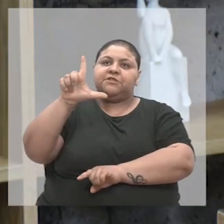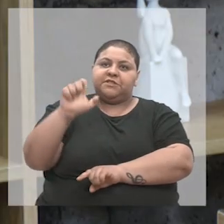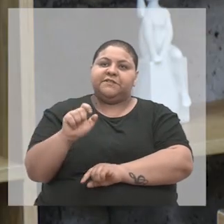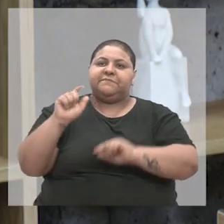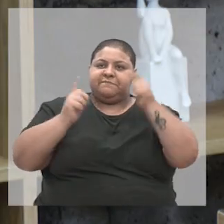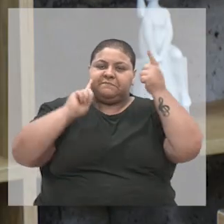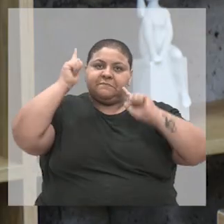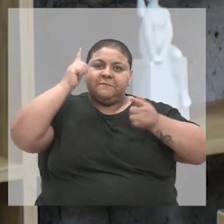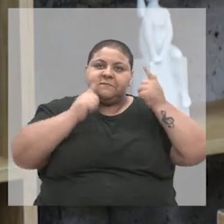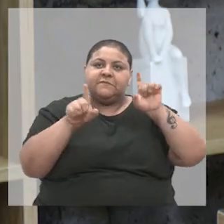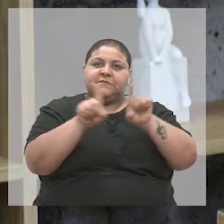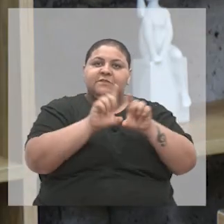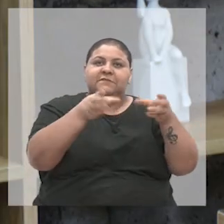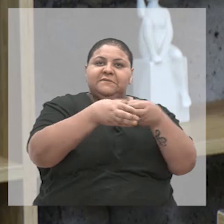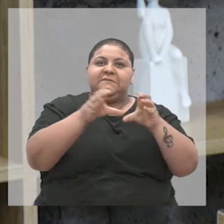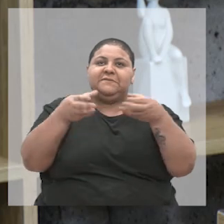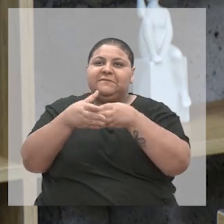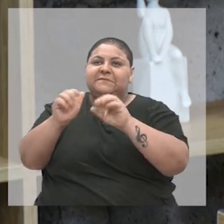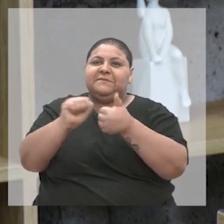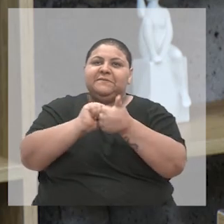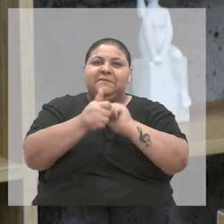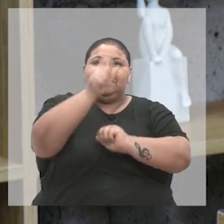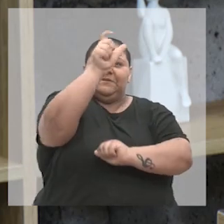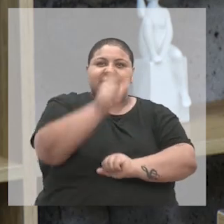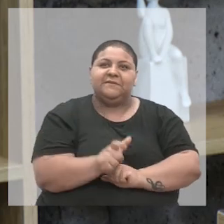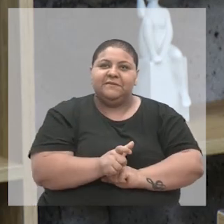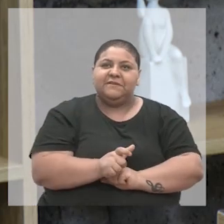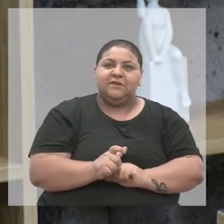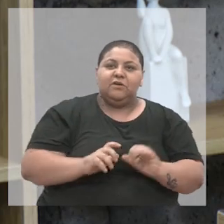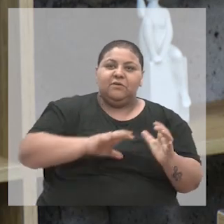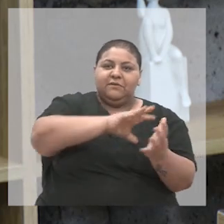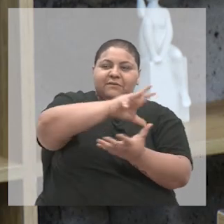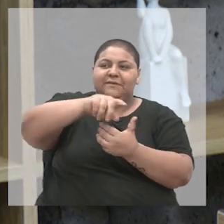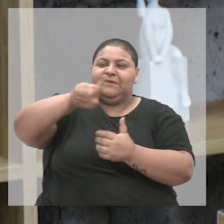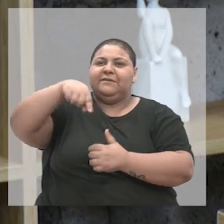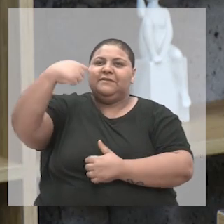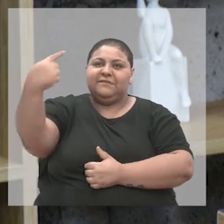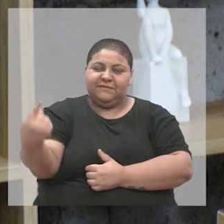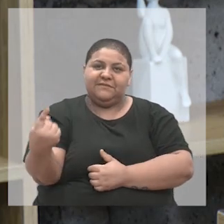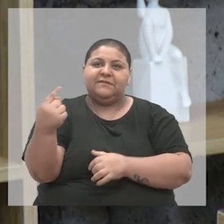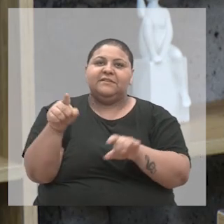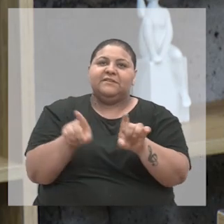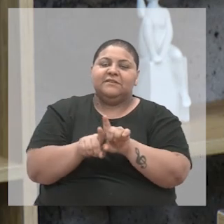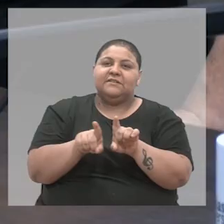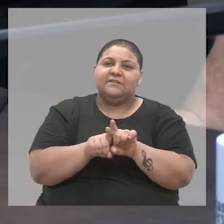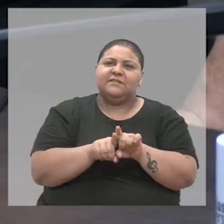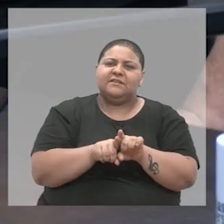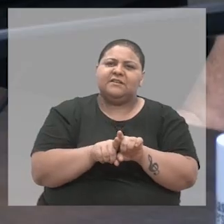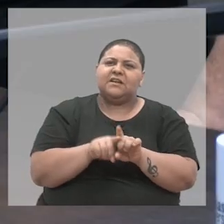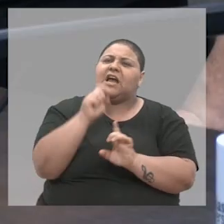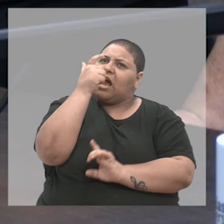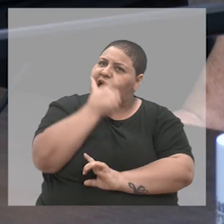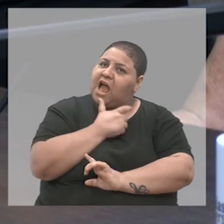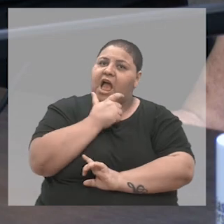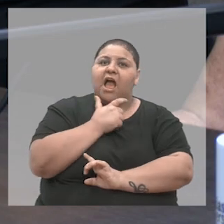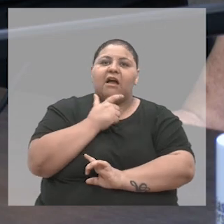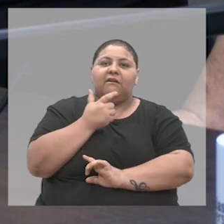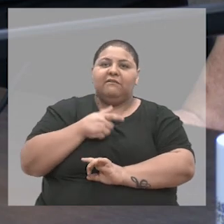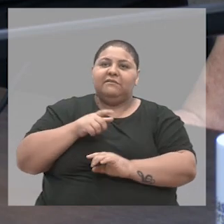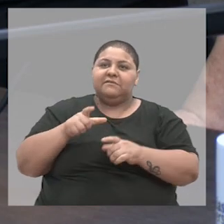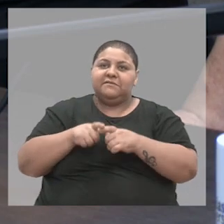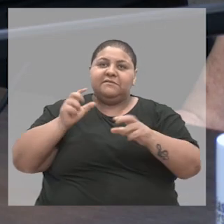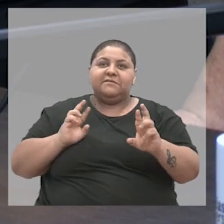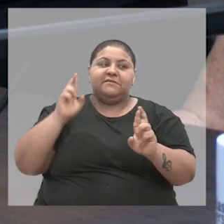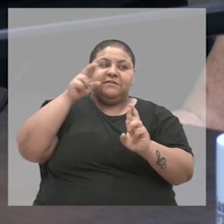de equipes e também de atletas no mundo afora, assim podemos dizer, do handebol? Cara, eu acho que a maior referência